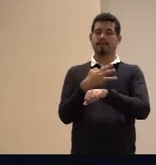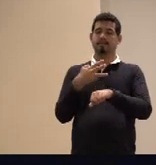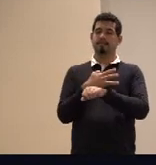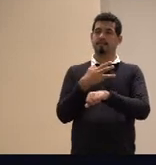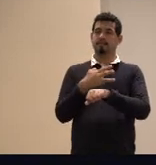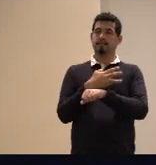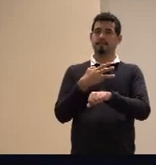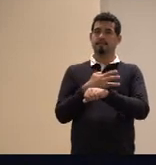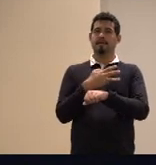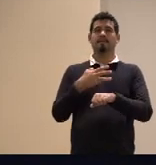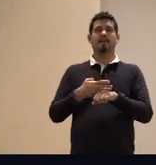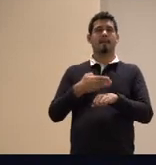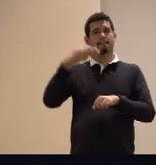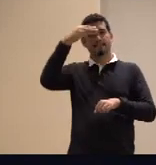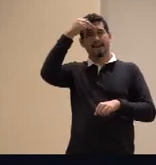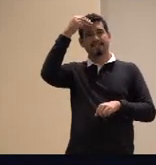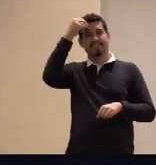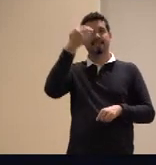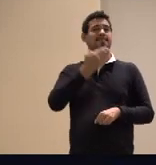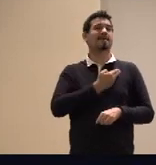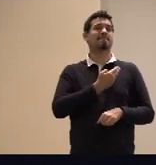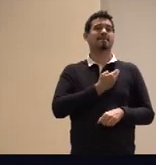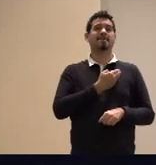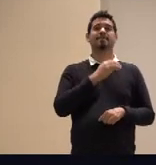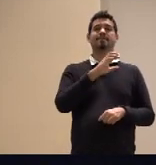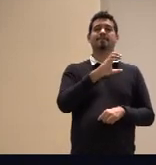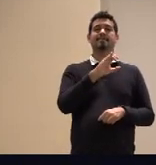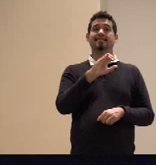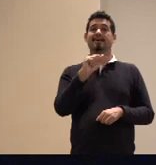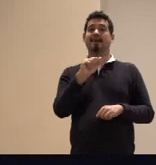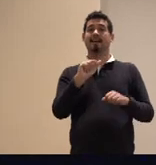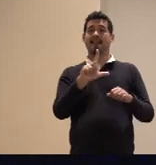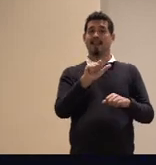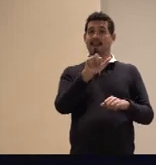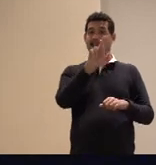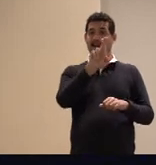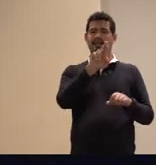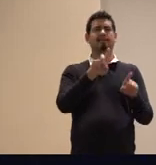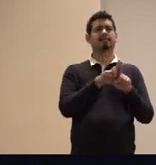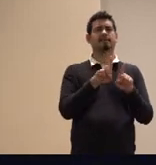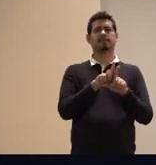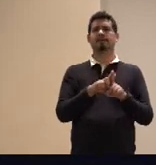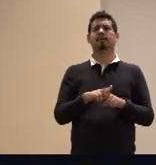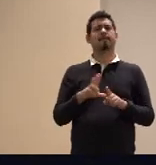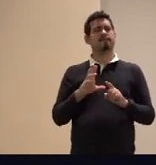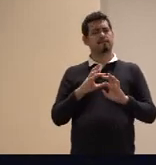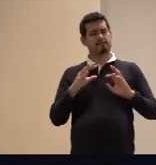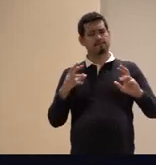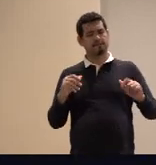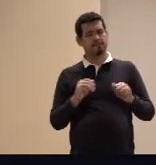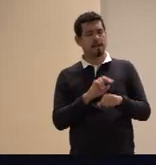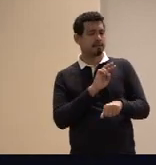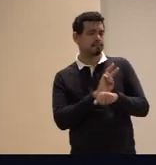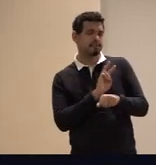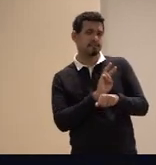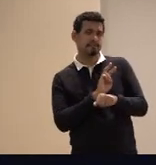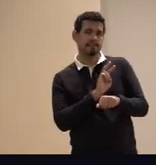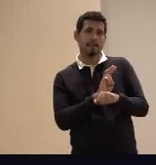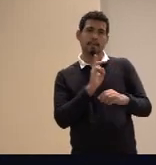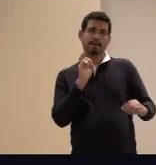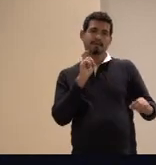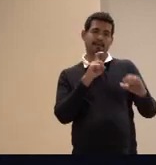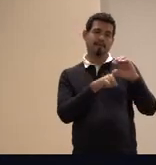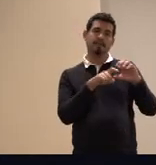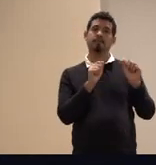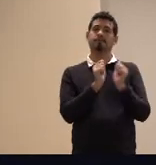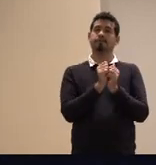que é Padrinhos e Amigos do Cialar. Então, muito do que a gente coloca lá encontra muita gente parceira.